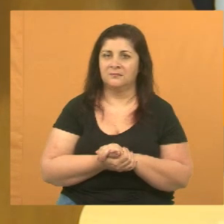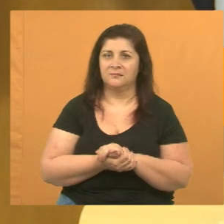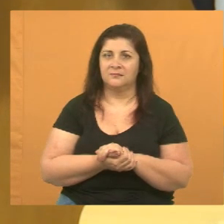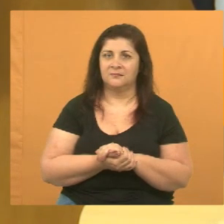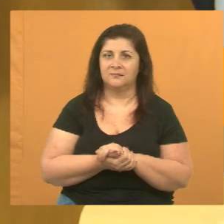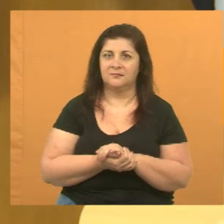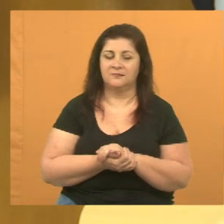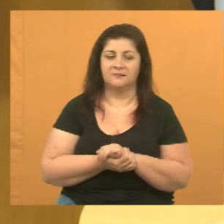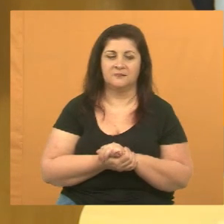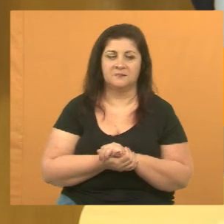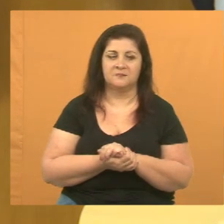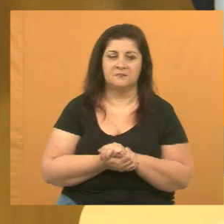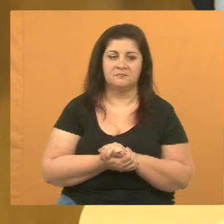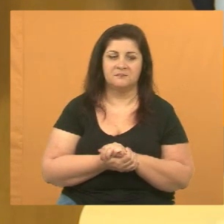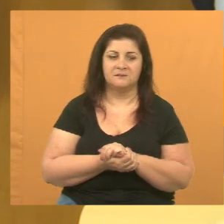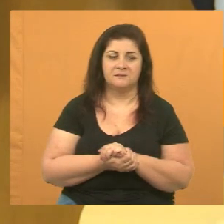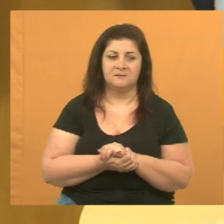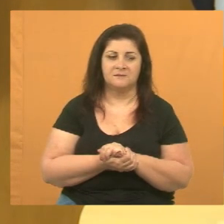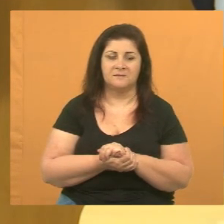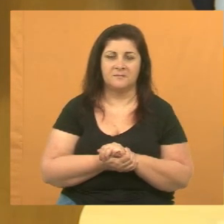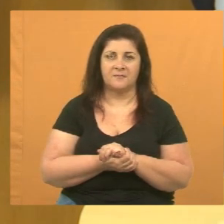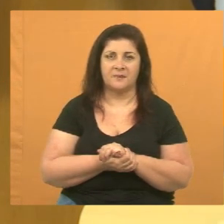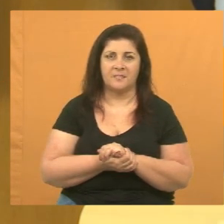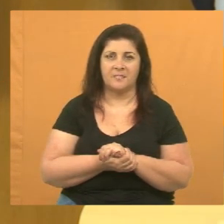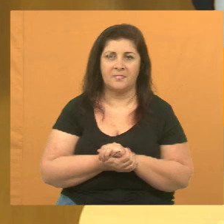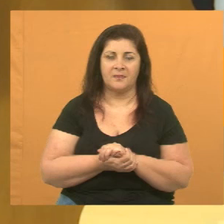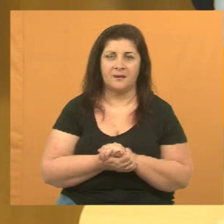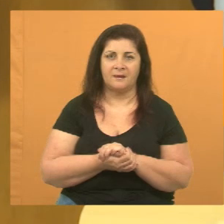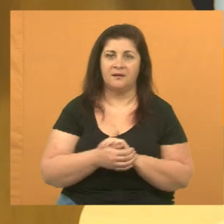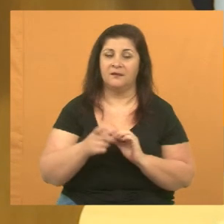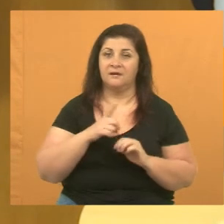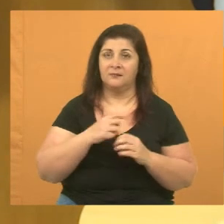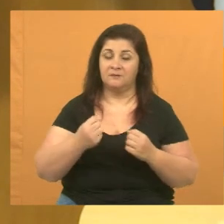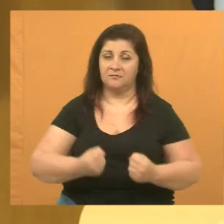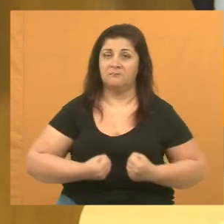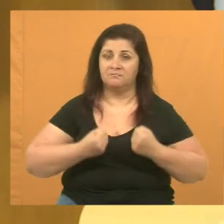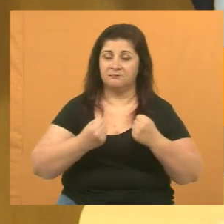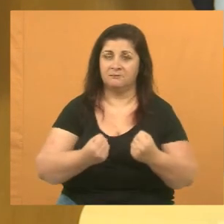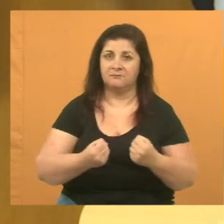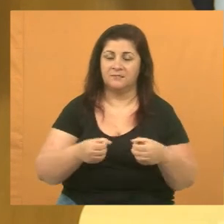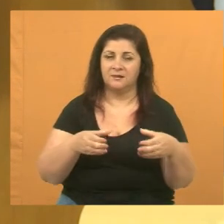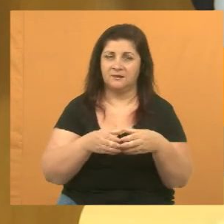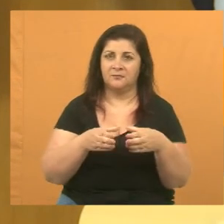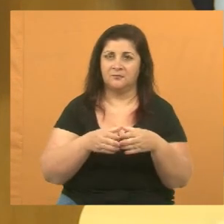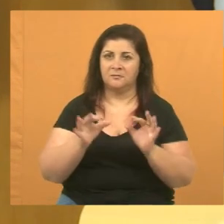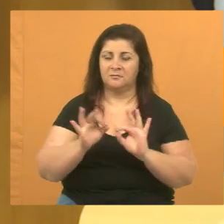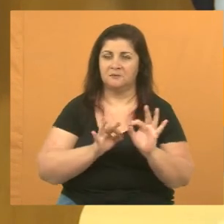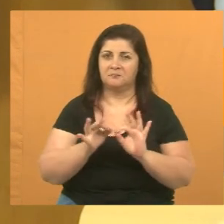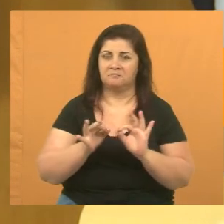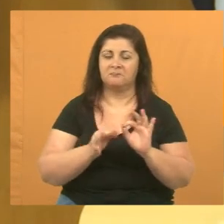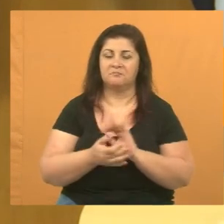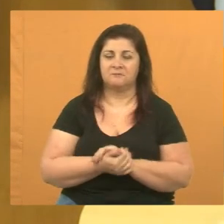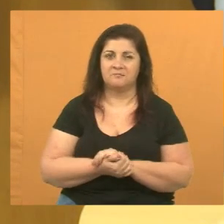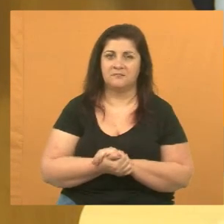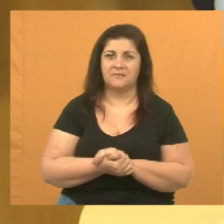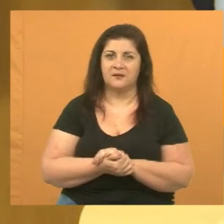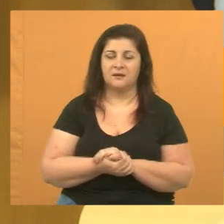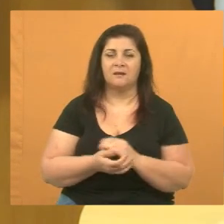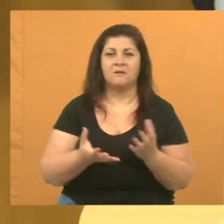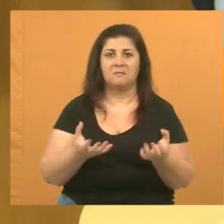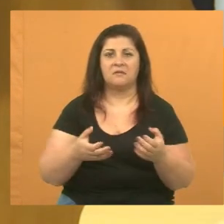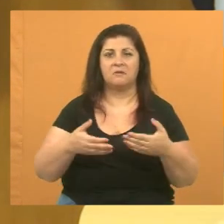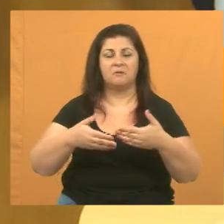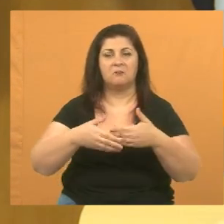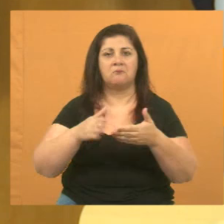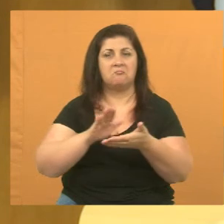da Prolar, a parte técnica aí, que sem dúvida teve o empenho dessa equipe, né, para elaborar, né? Inclusive gostaria de mandar meus